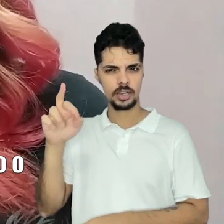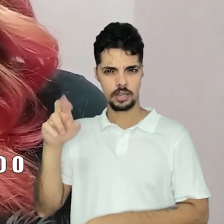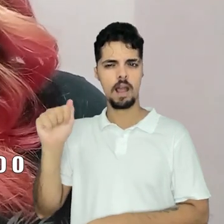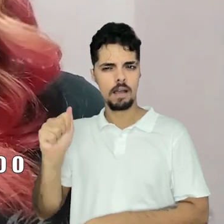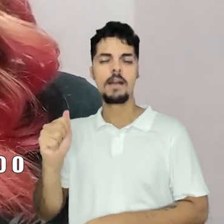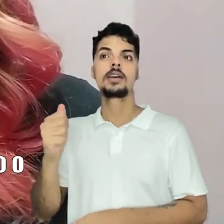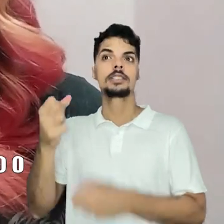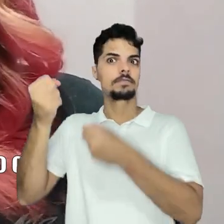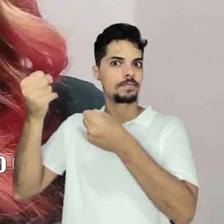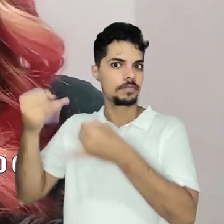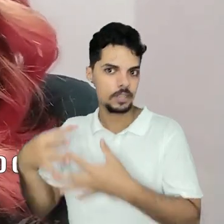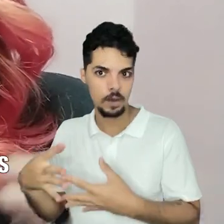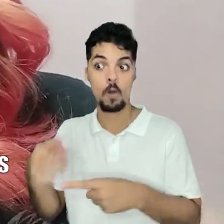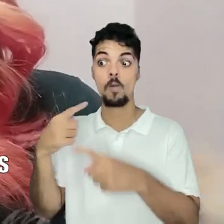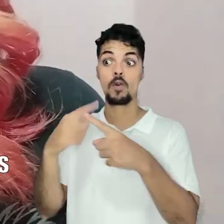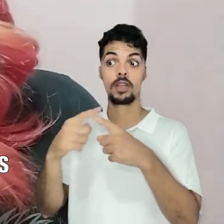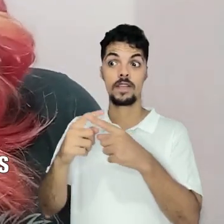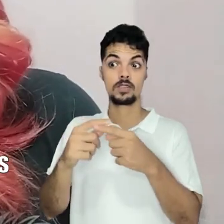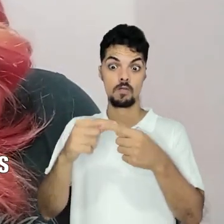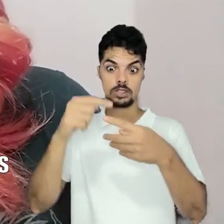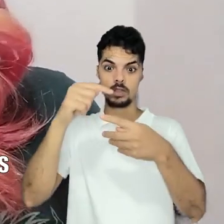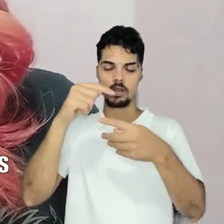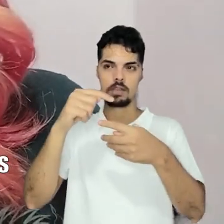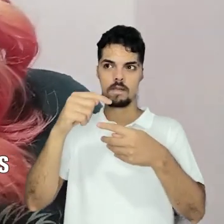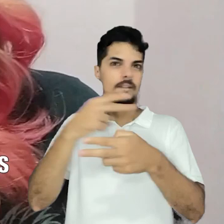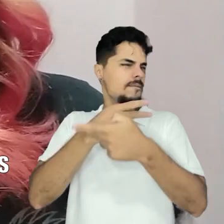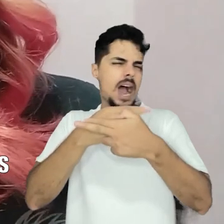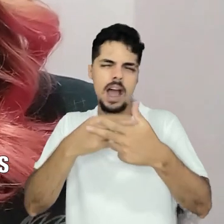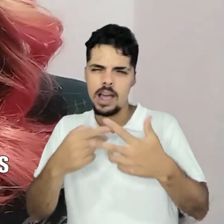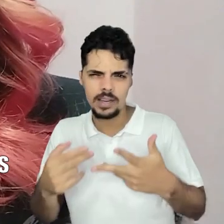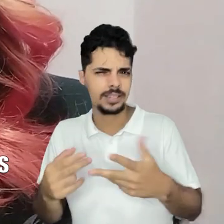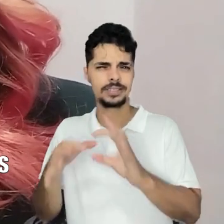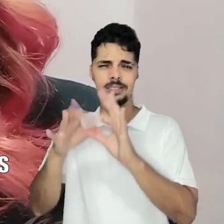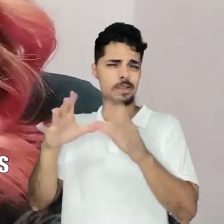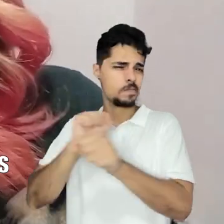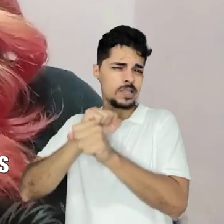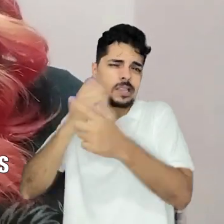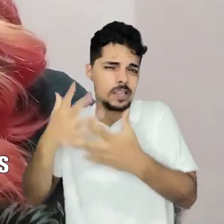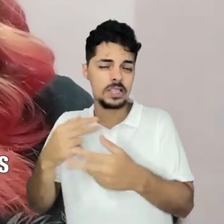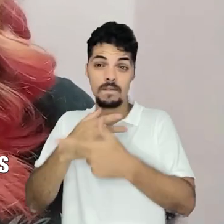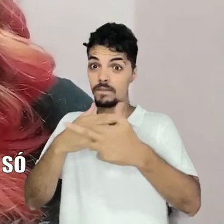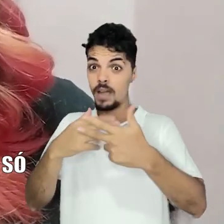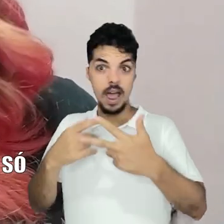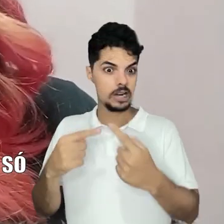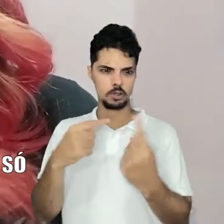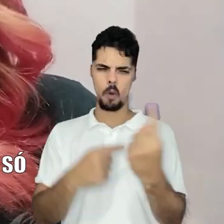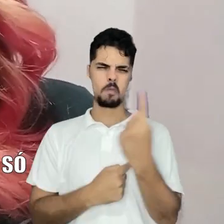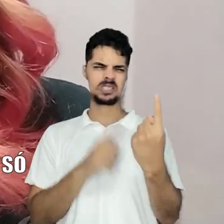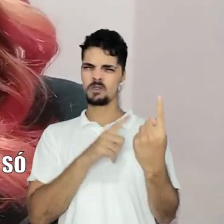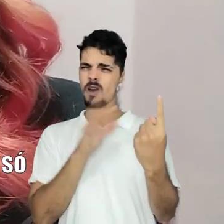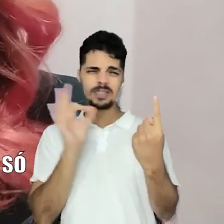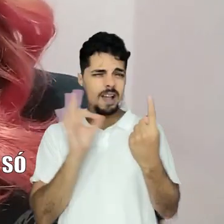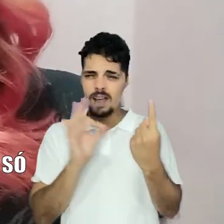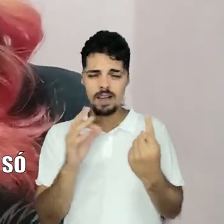o próprio site diz, foram as independências, foram várias interpretações, várias visões da independência, e